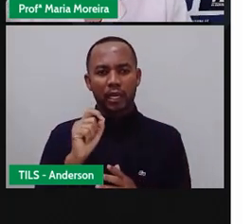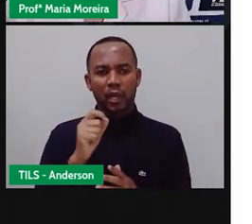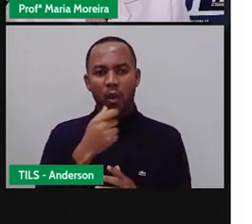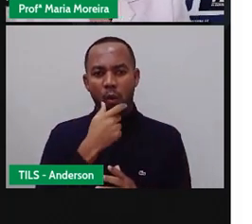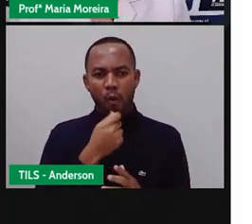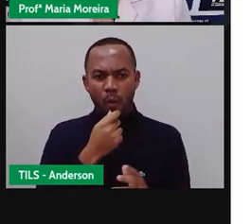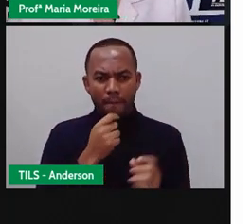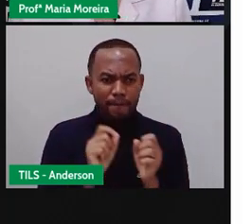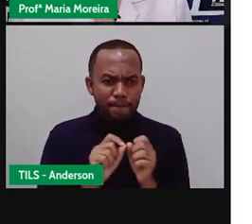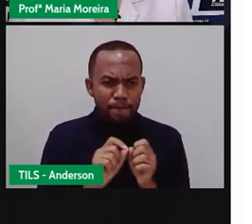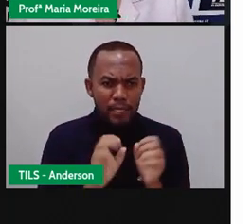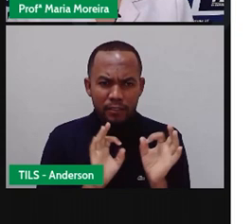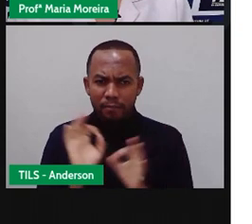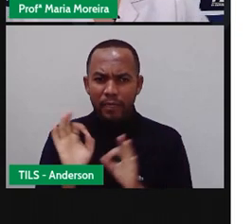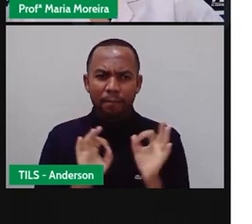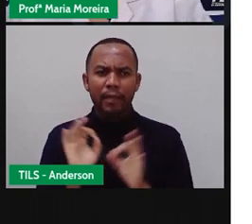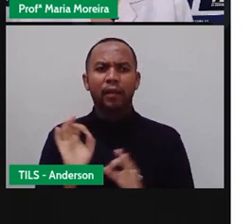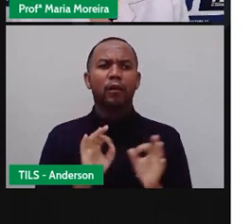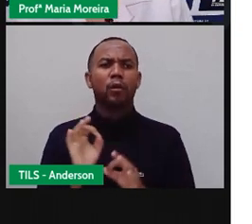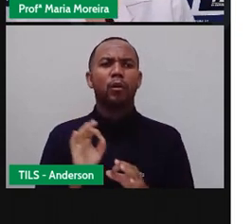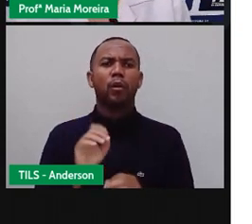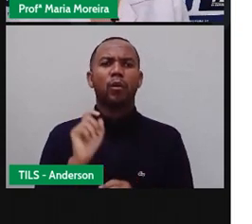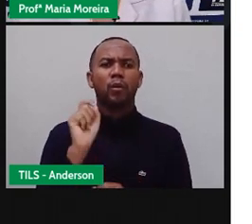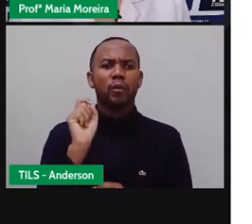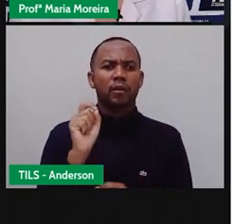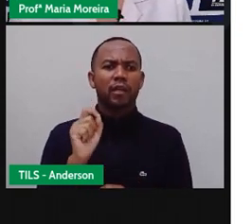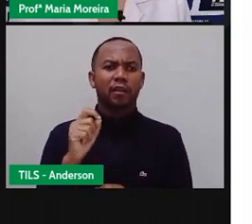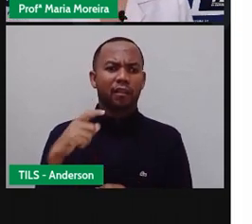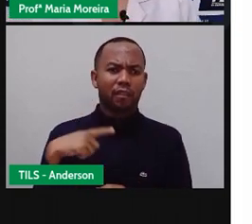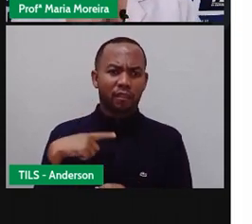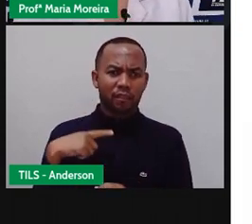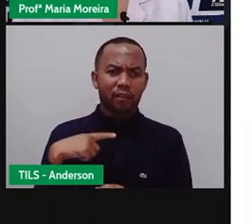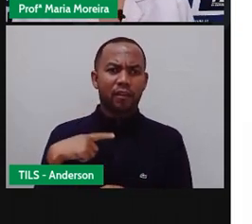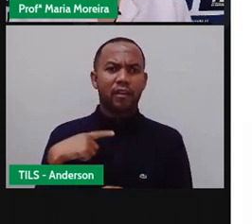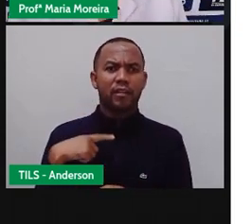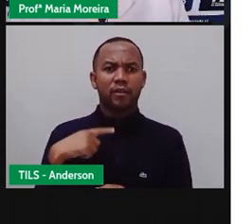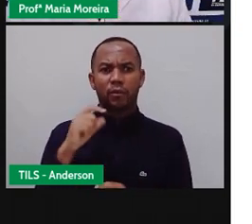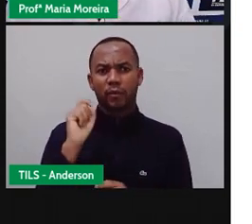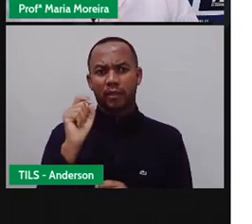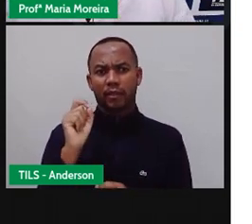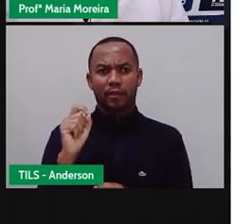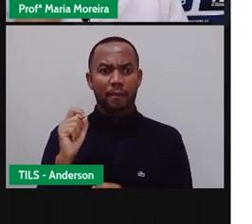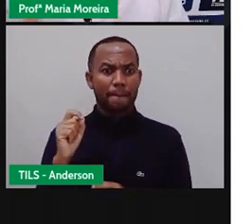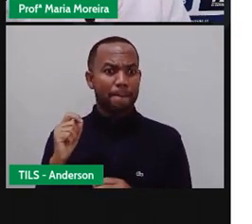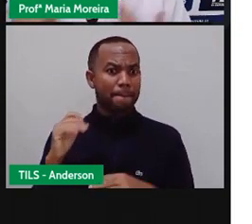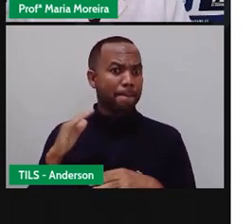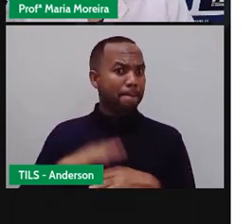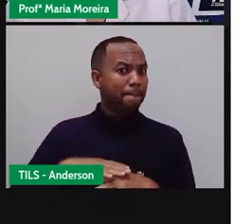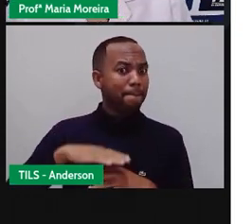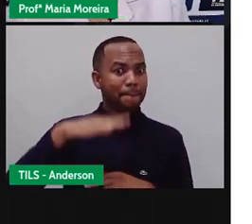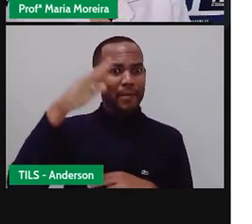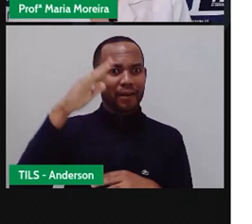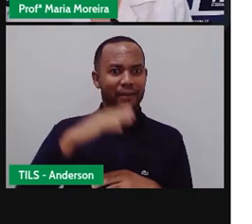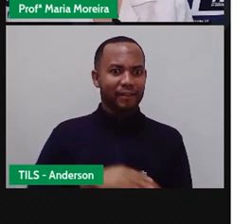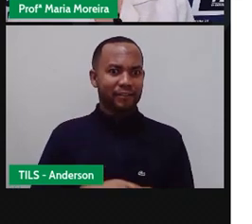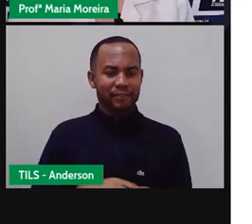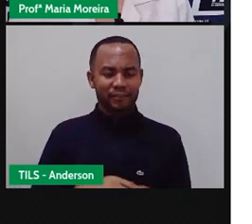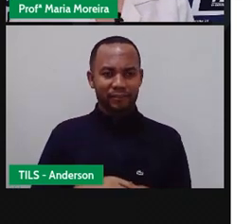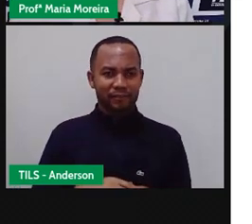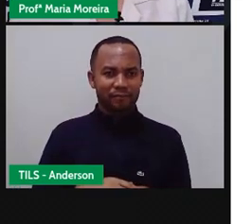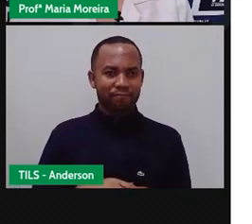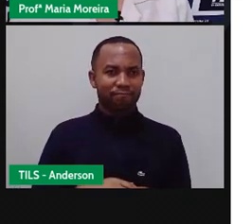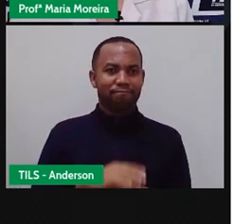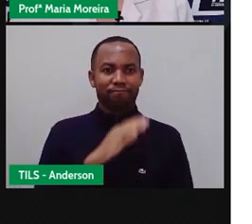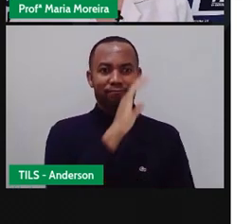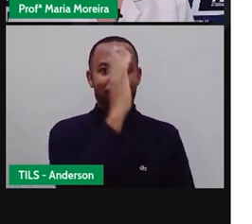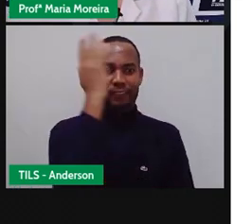e até a própria natureza tem o que Impacto sobre ela mesmo então tudo que a gente faz acaba causando aí o impacto na